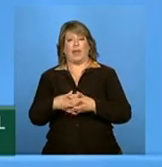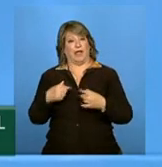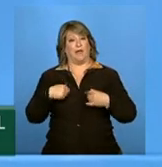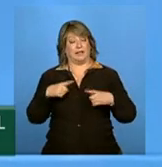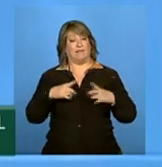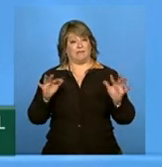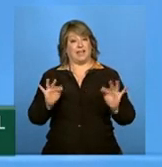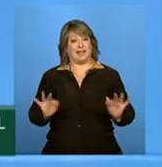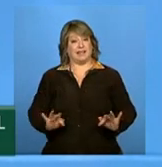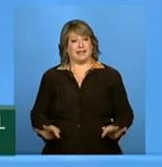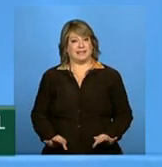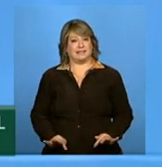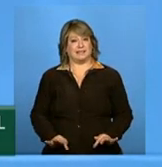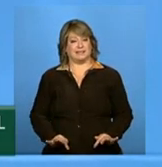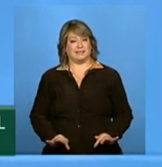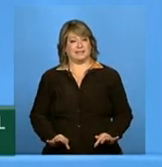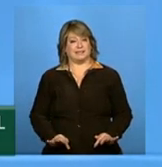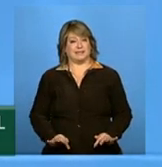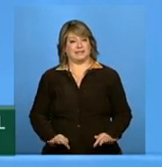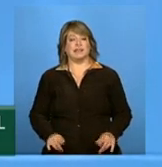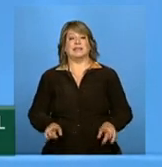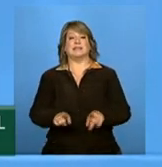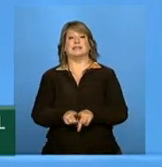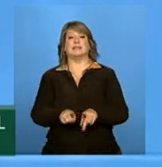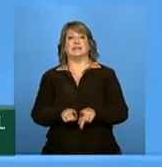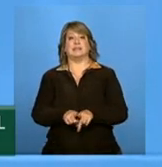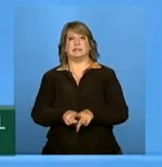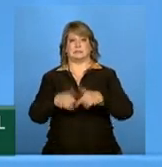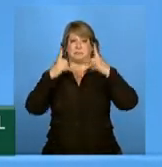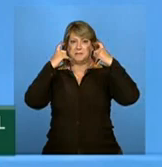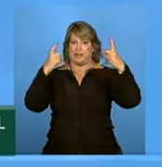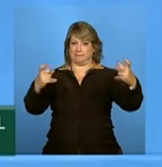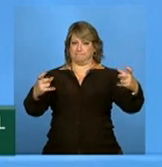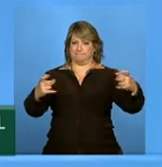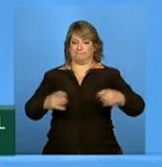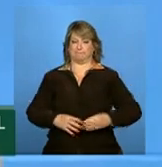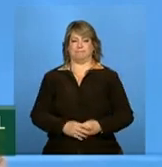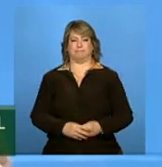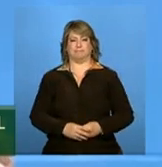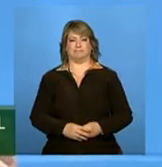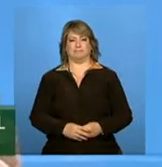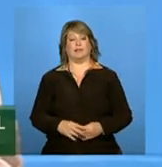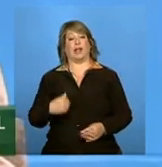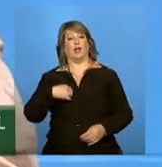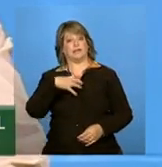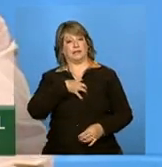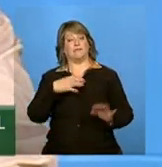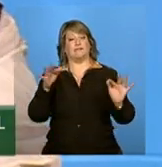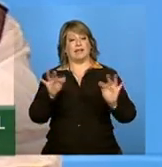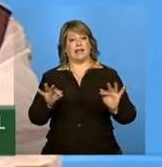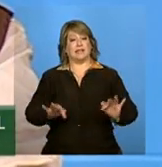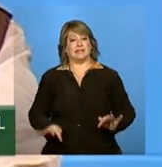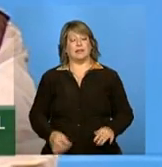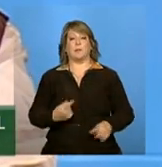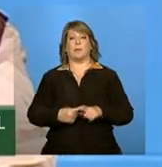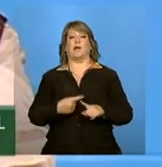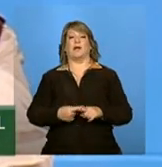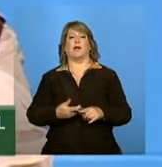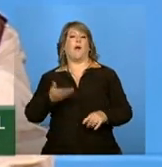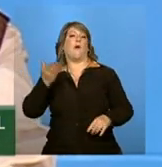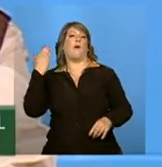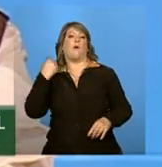feliz and I'm angry too. E também estou bravo. I'm happy because estou feliz porque desde